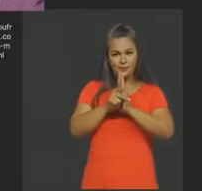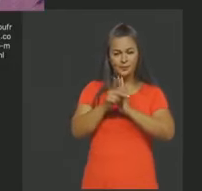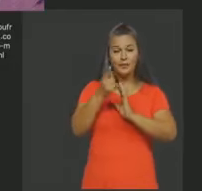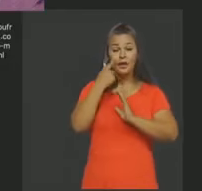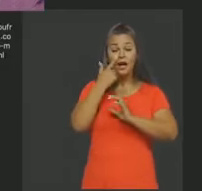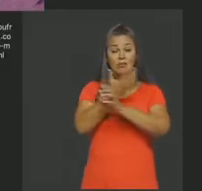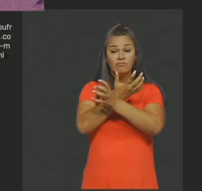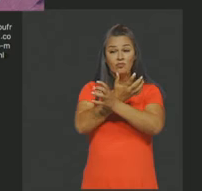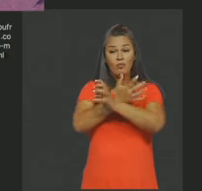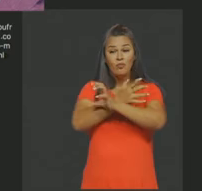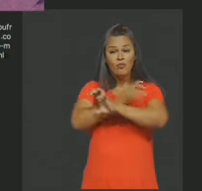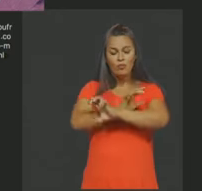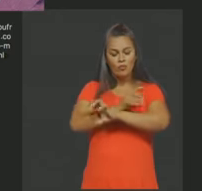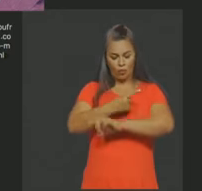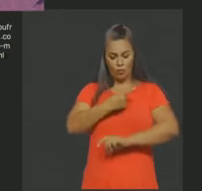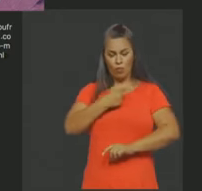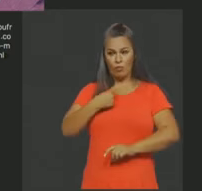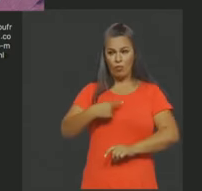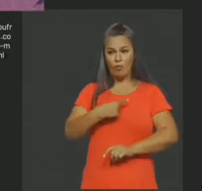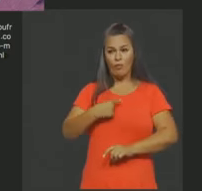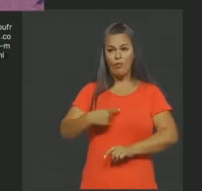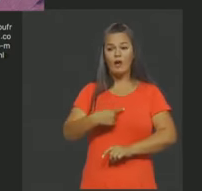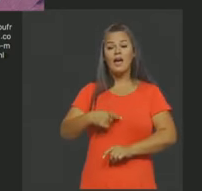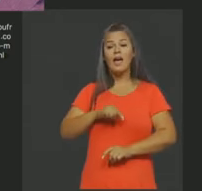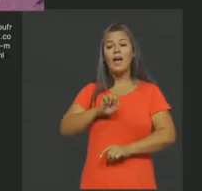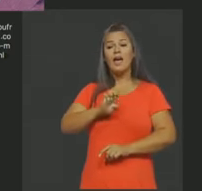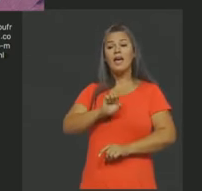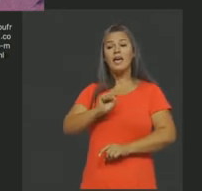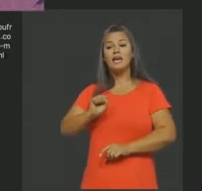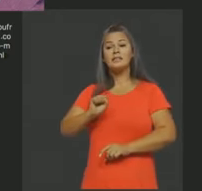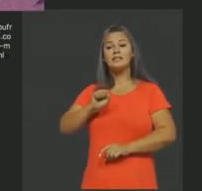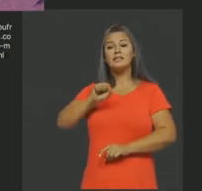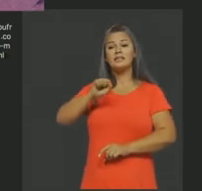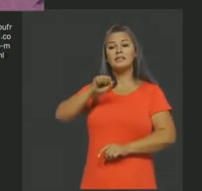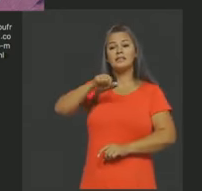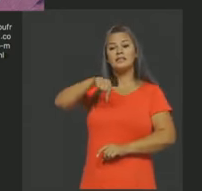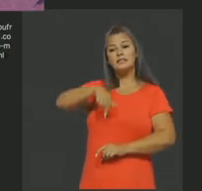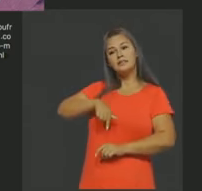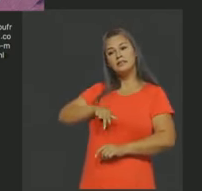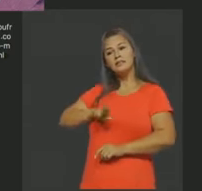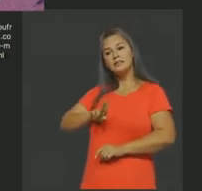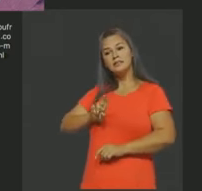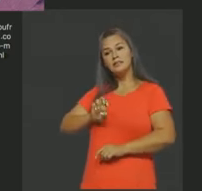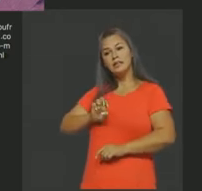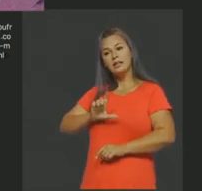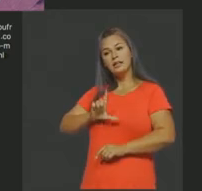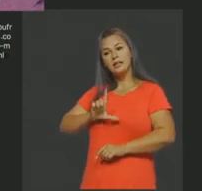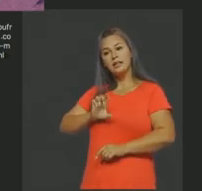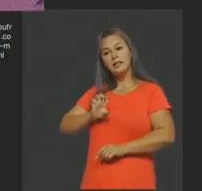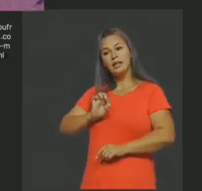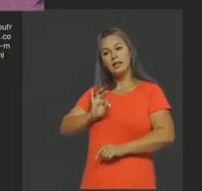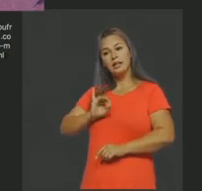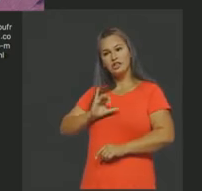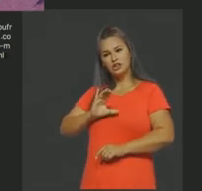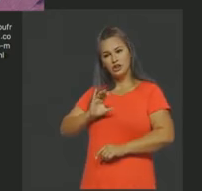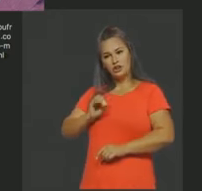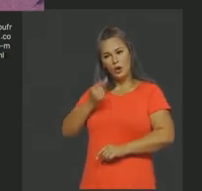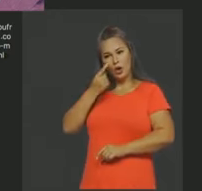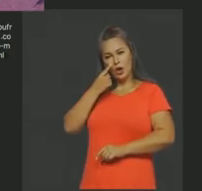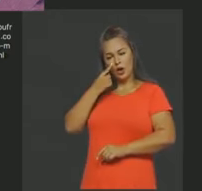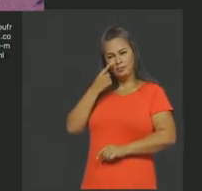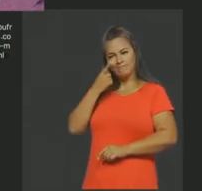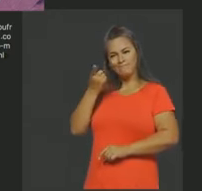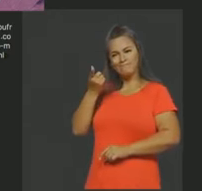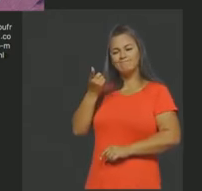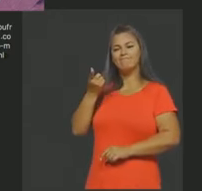braço, tá? Esse braço aqui, ó, eu mostrei aqui o osso, o músculo, e vocês percebem que eu fui